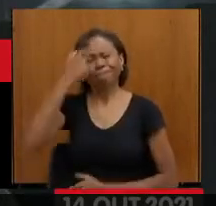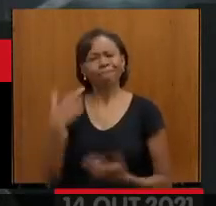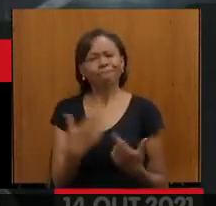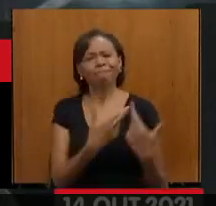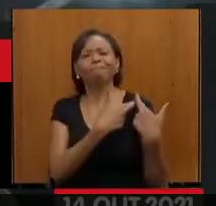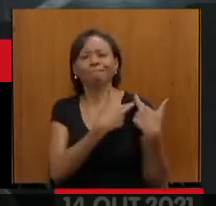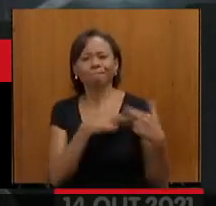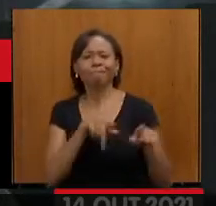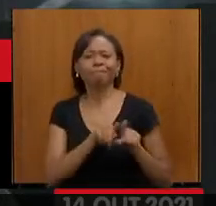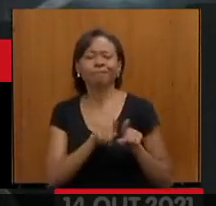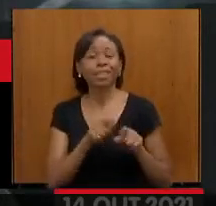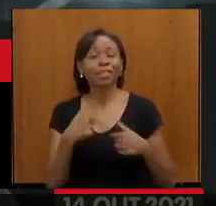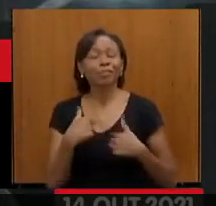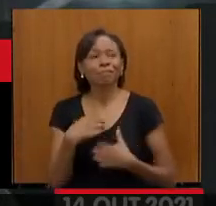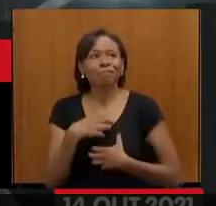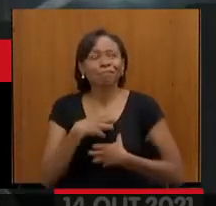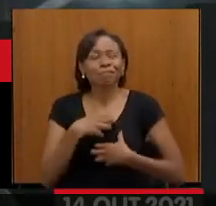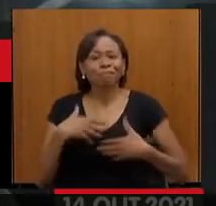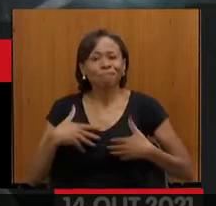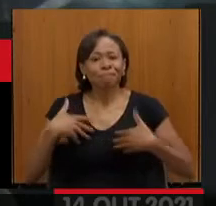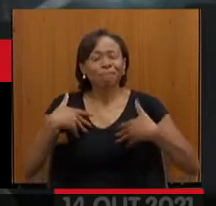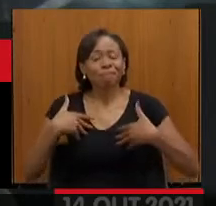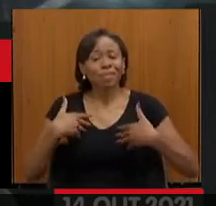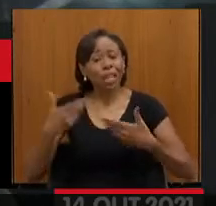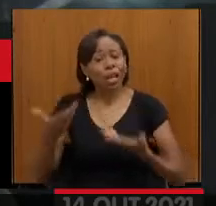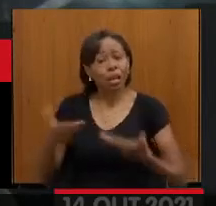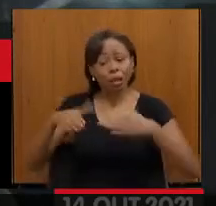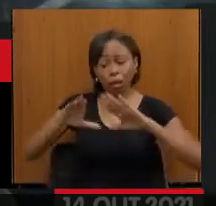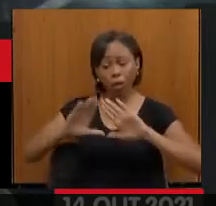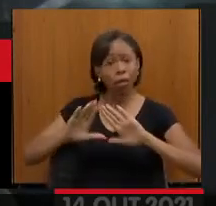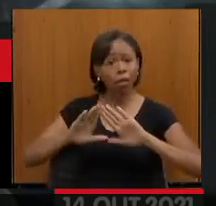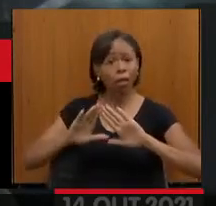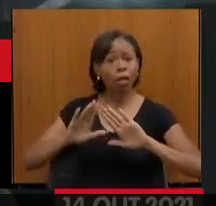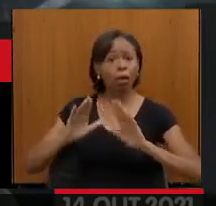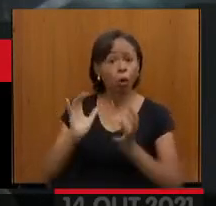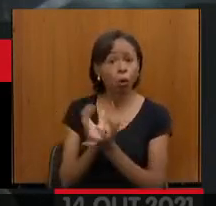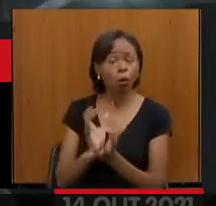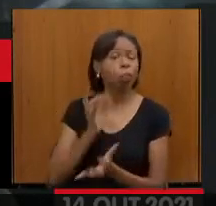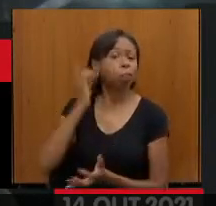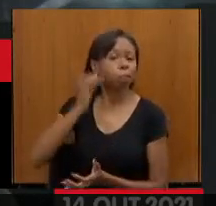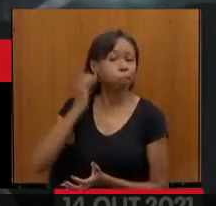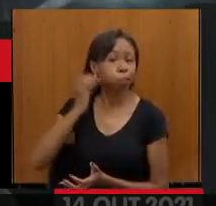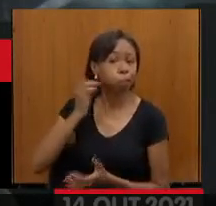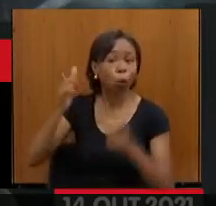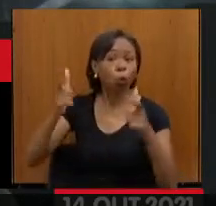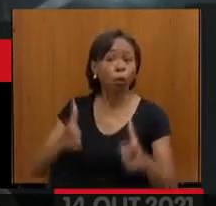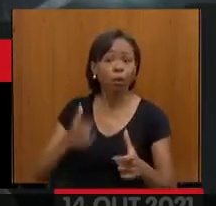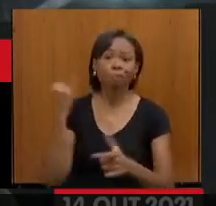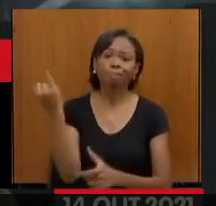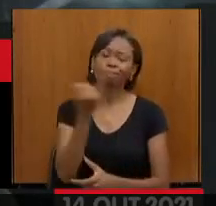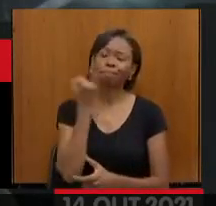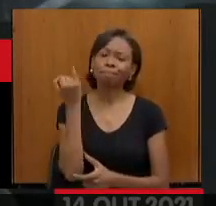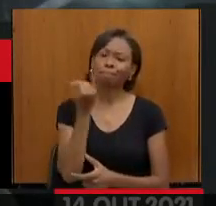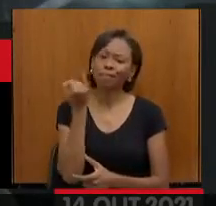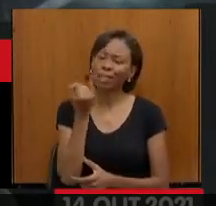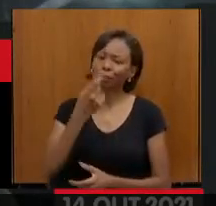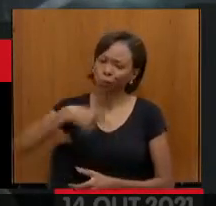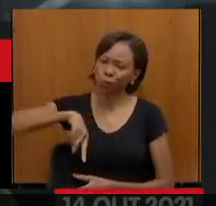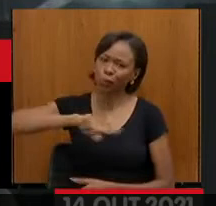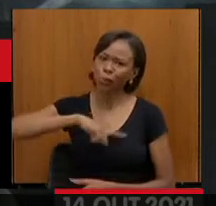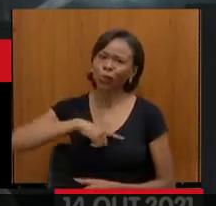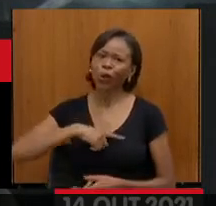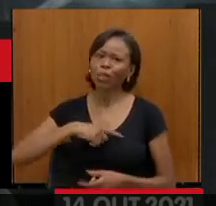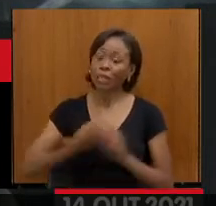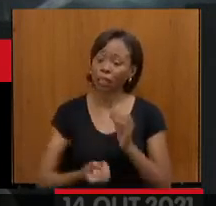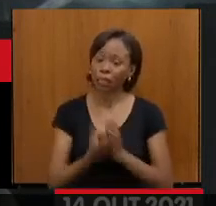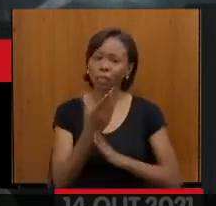fico super contente, porque o Legislativo é um desses locais fundamentais para que a gente possa gerar